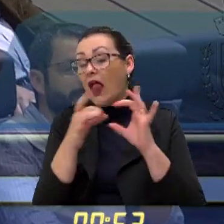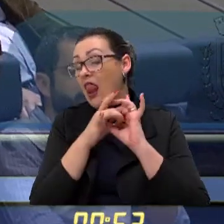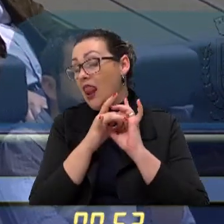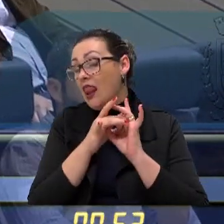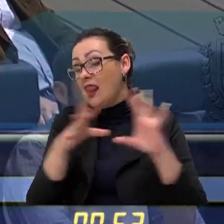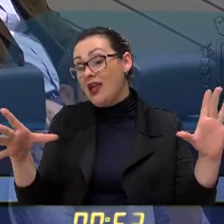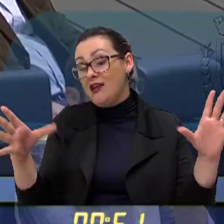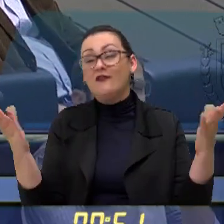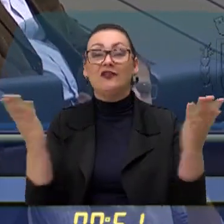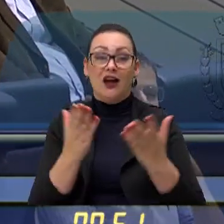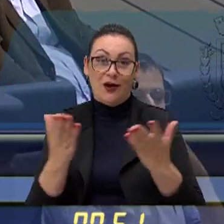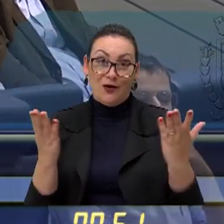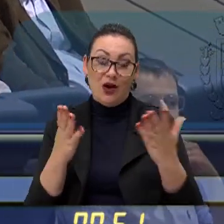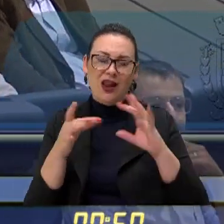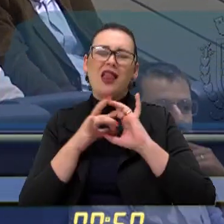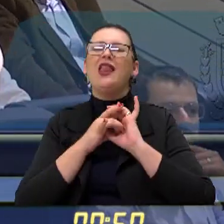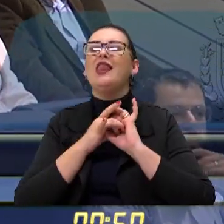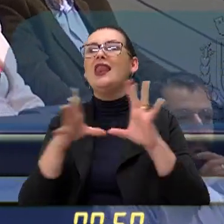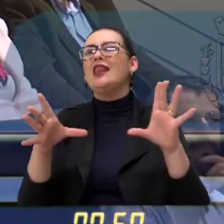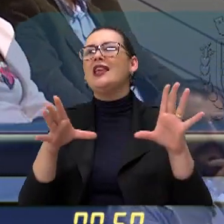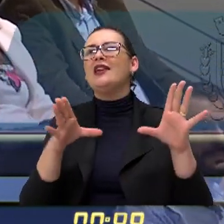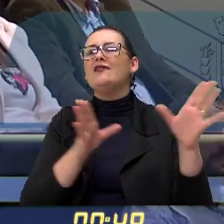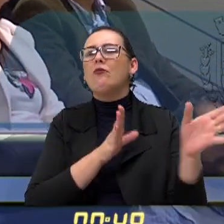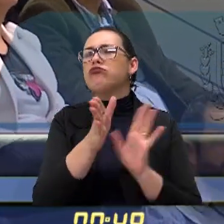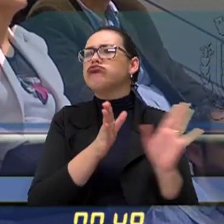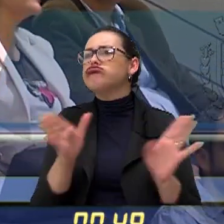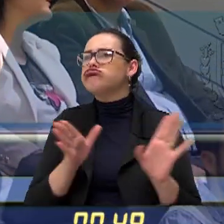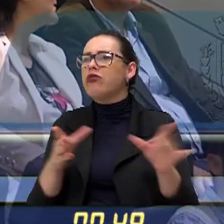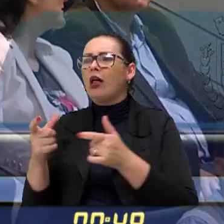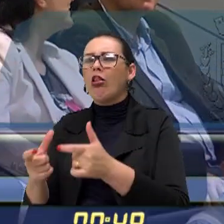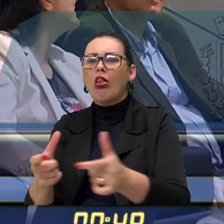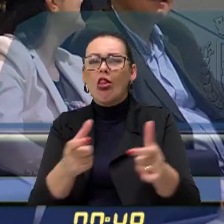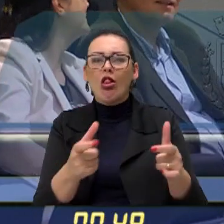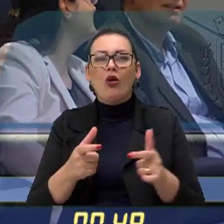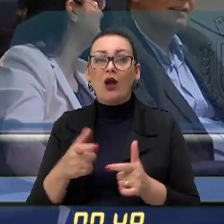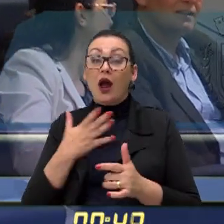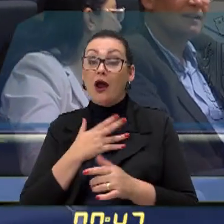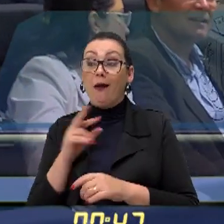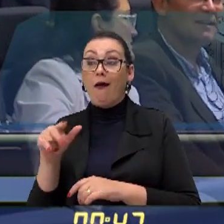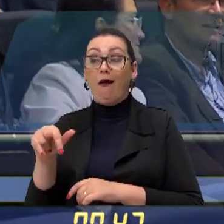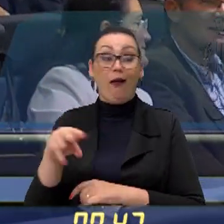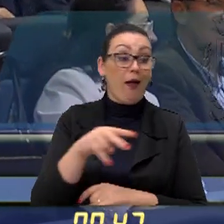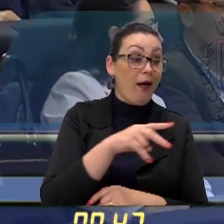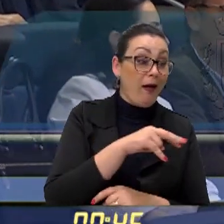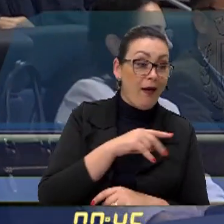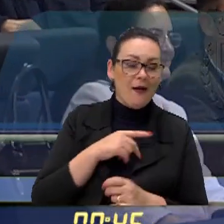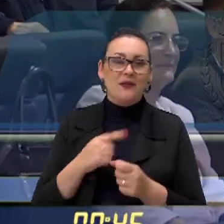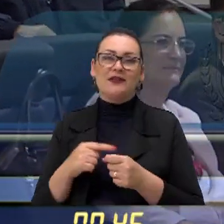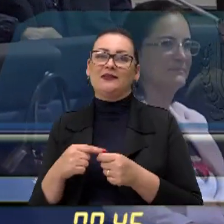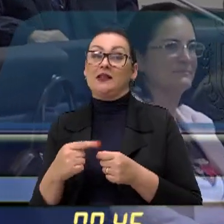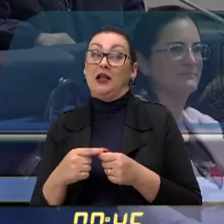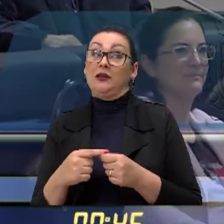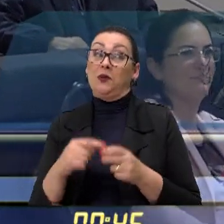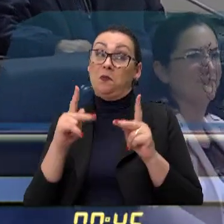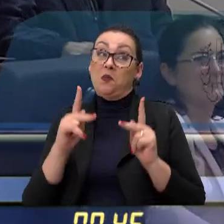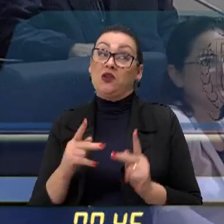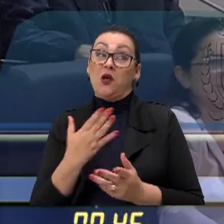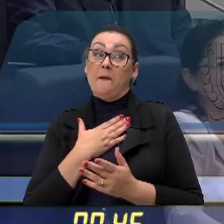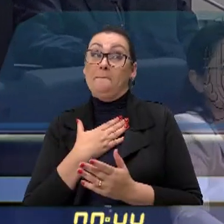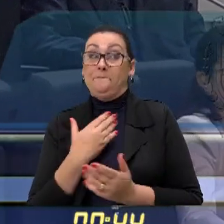liberado agora, vai liberar um monte de aberturas aí, eu estou caminhando muito na cidade. Então as pessoas